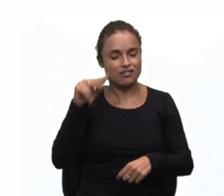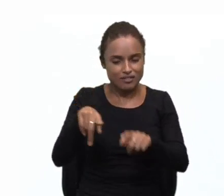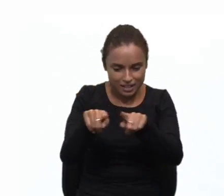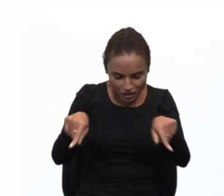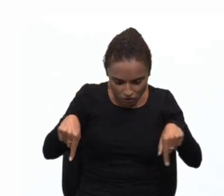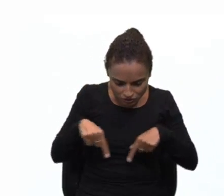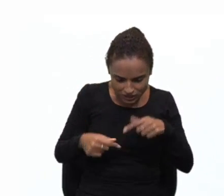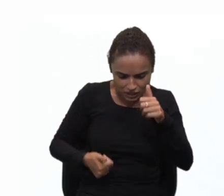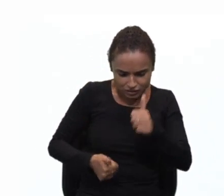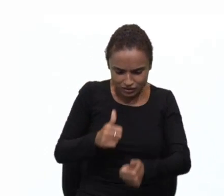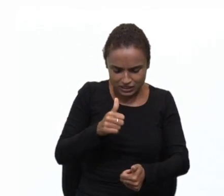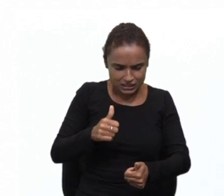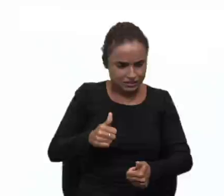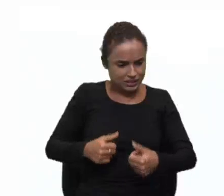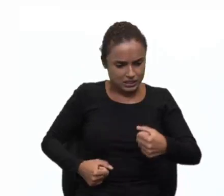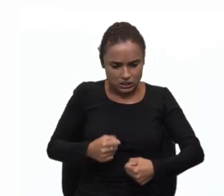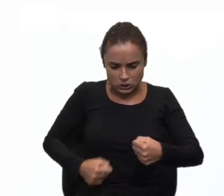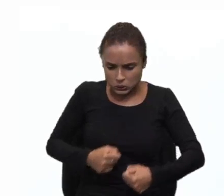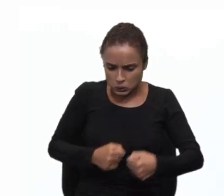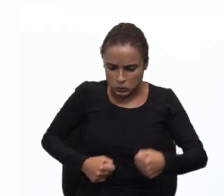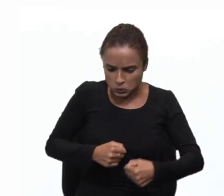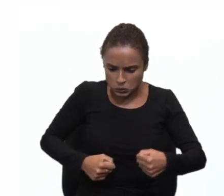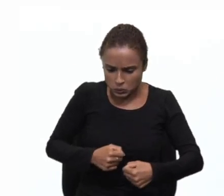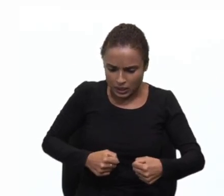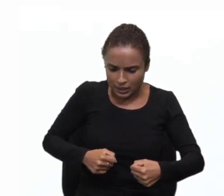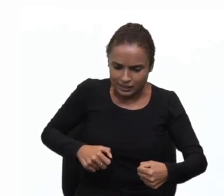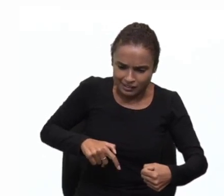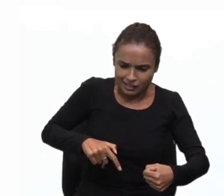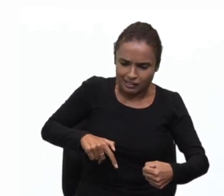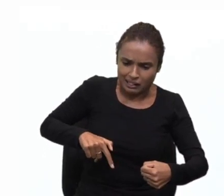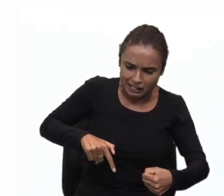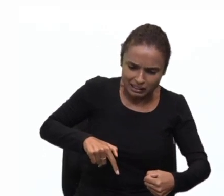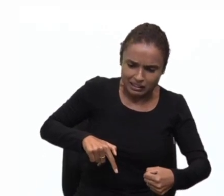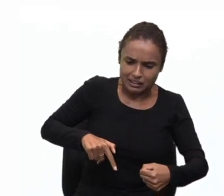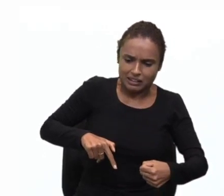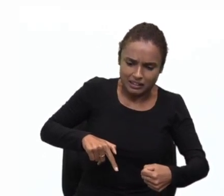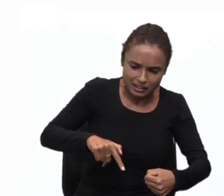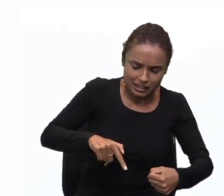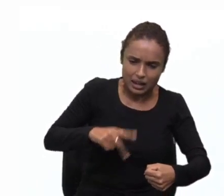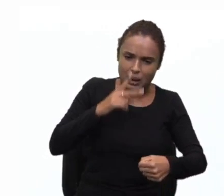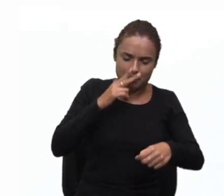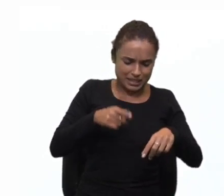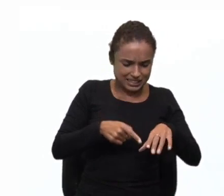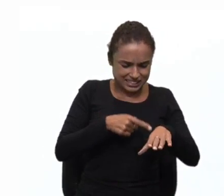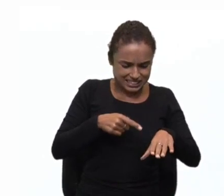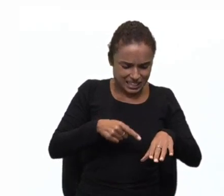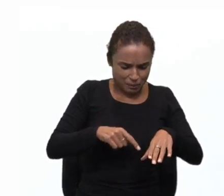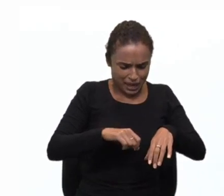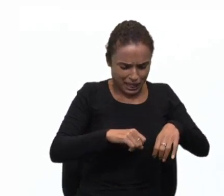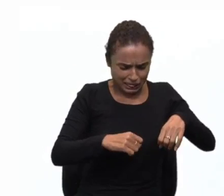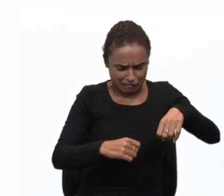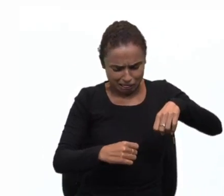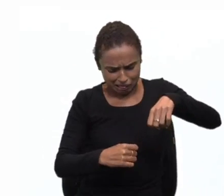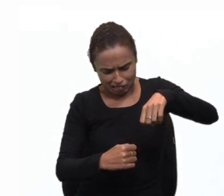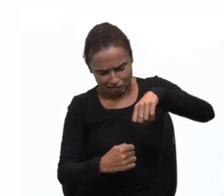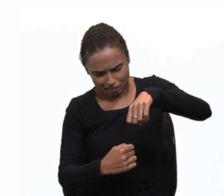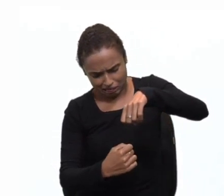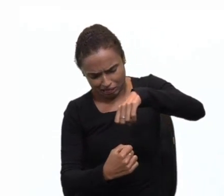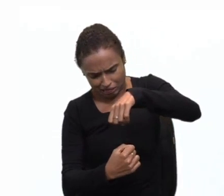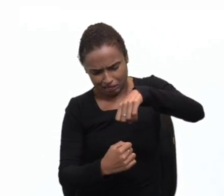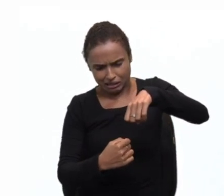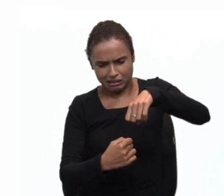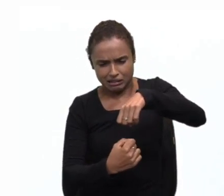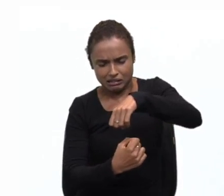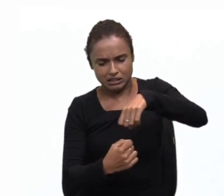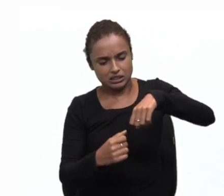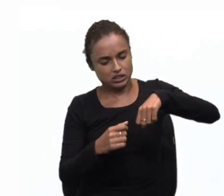para uma dividida, o pé fica preso e o corpo continua. E há aquelas lesões bem feias, quer dizer que o ligamento dele